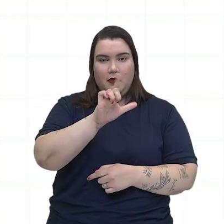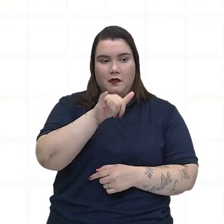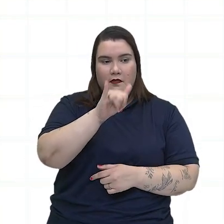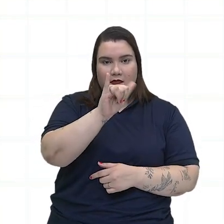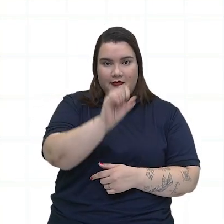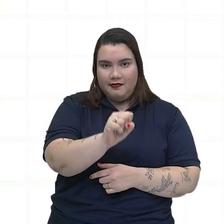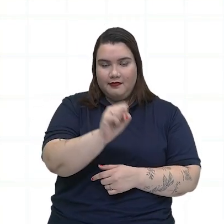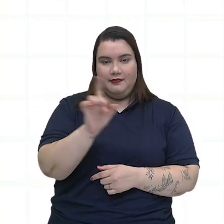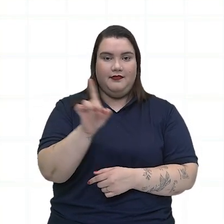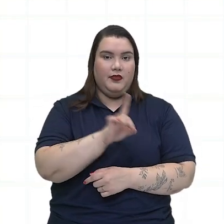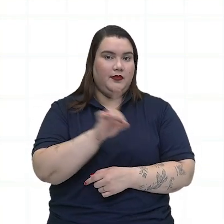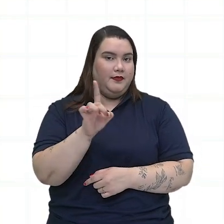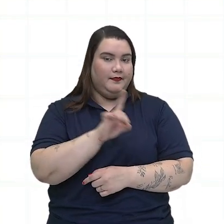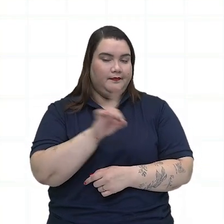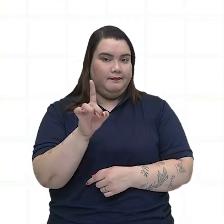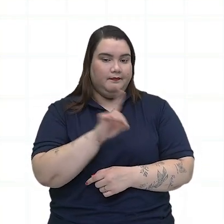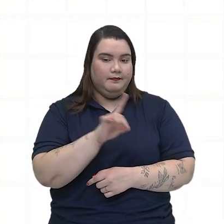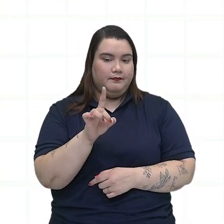o S.